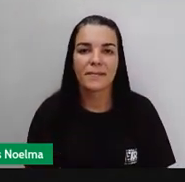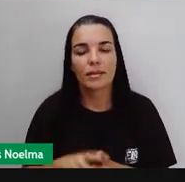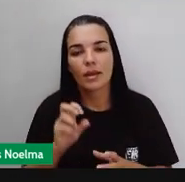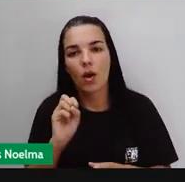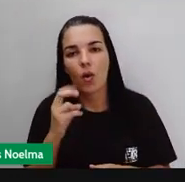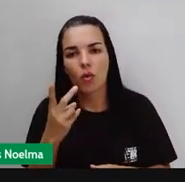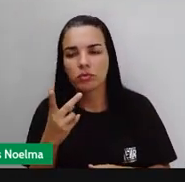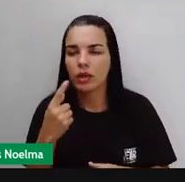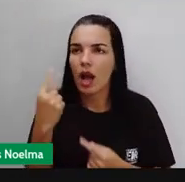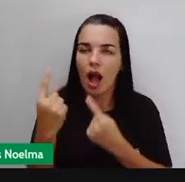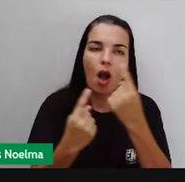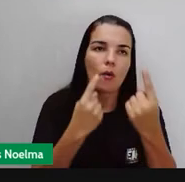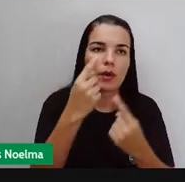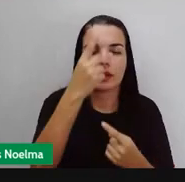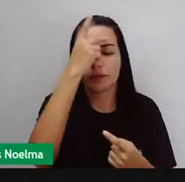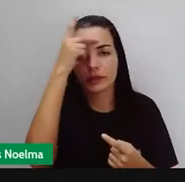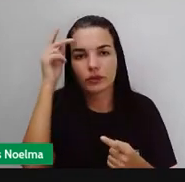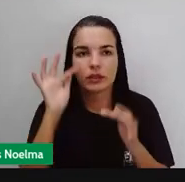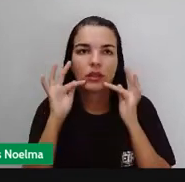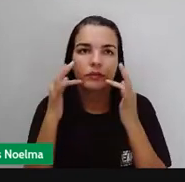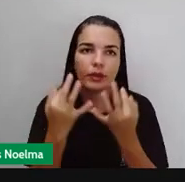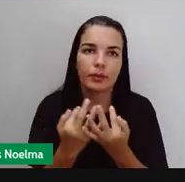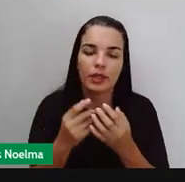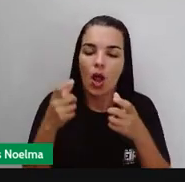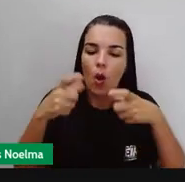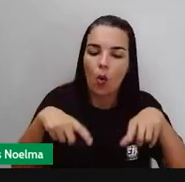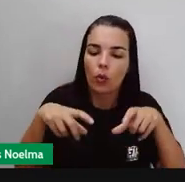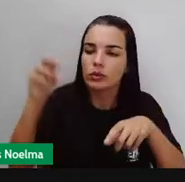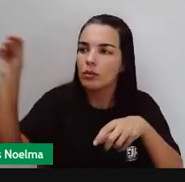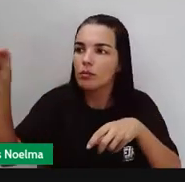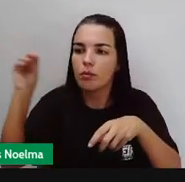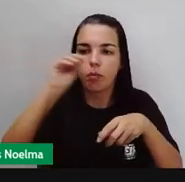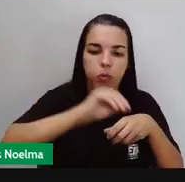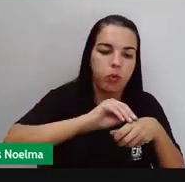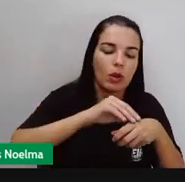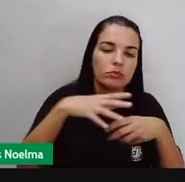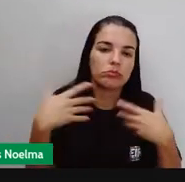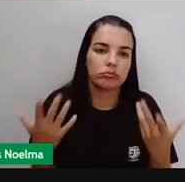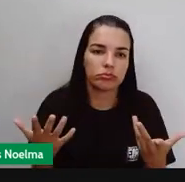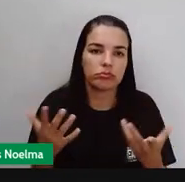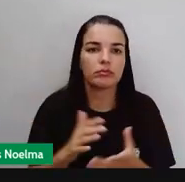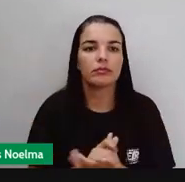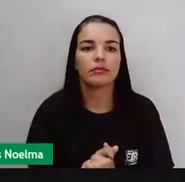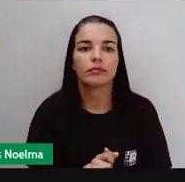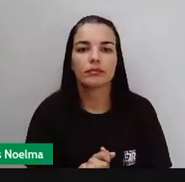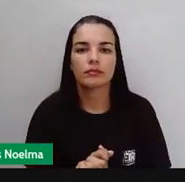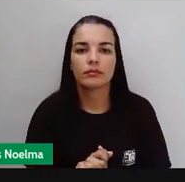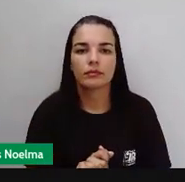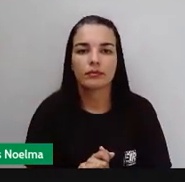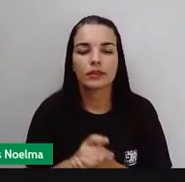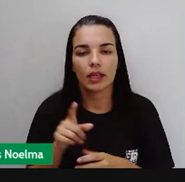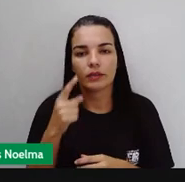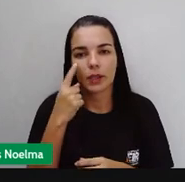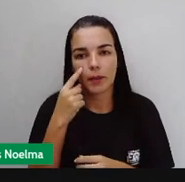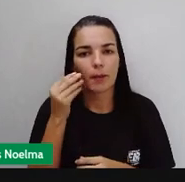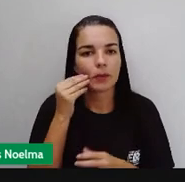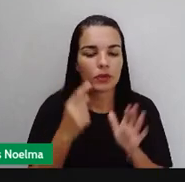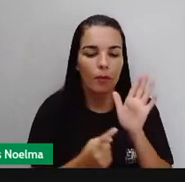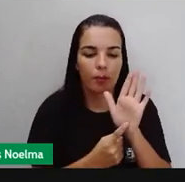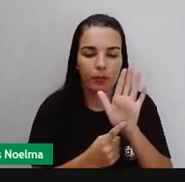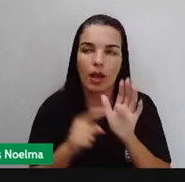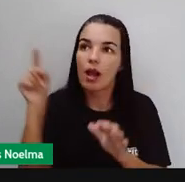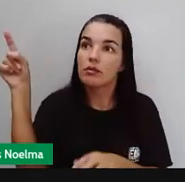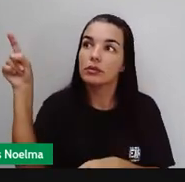falando de alguém da família de vocês, de onde saíram e onde foram morar, certo? E aí vocês vão identificar com a